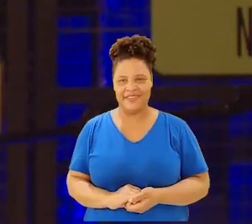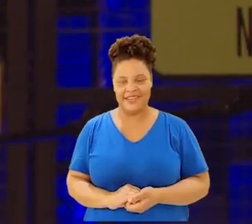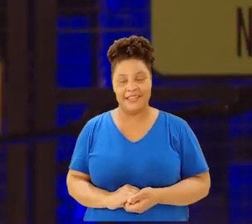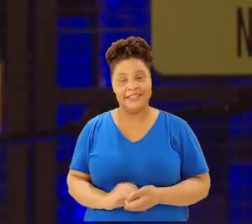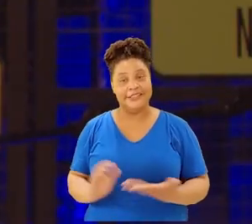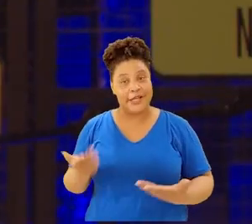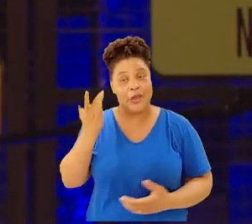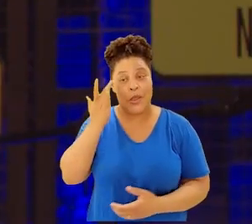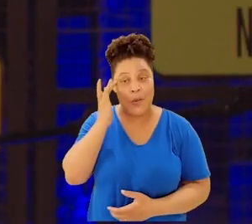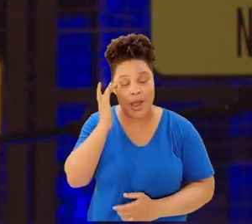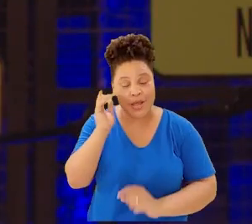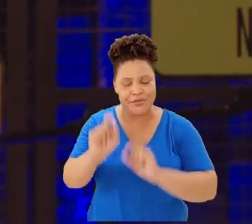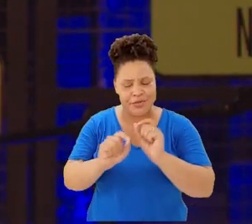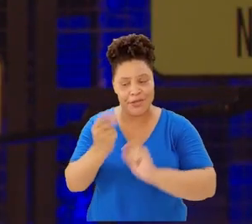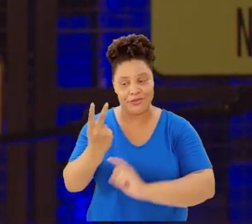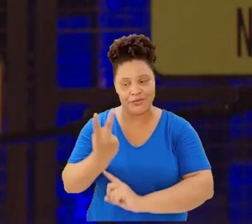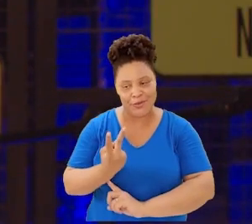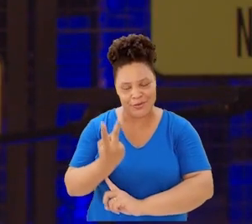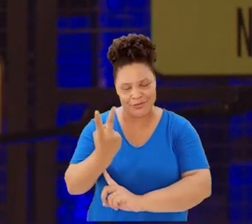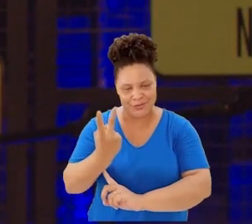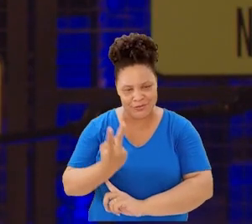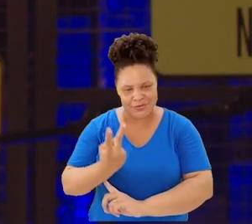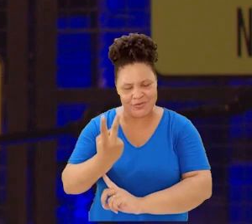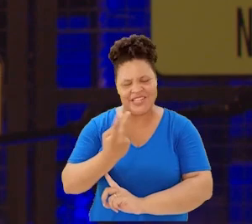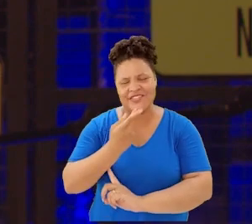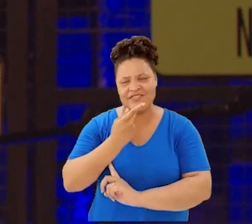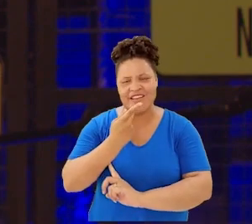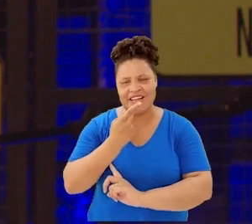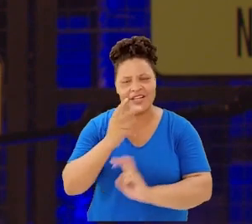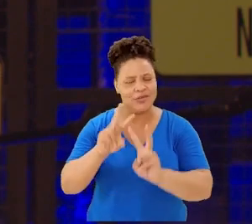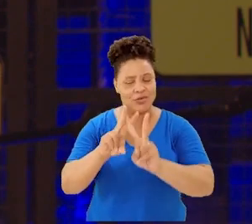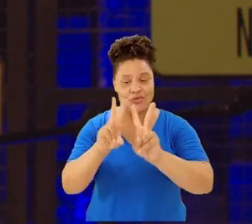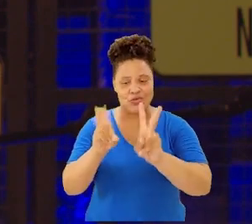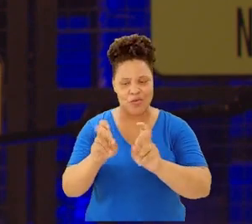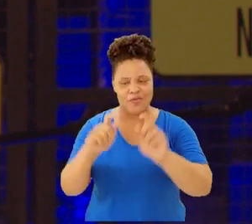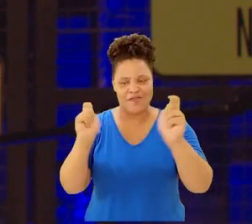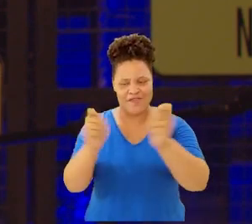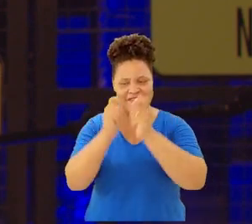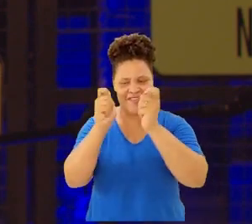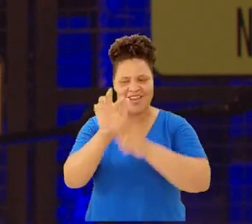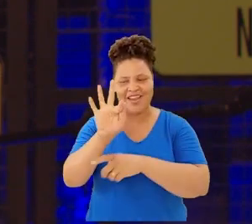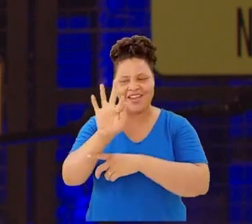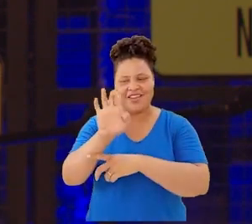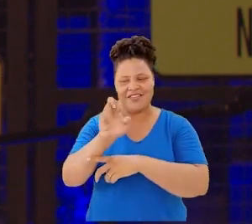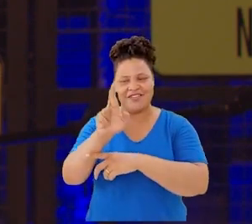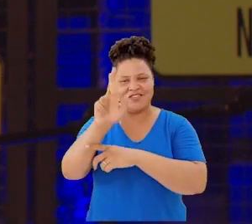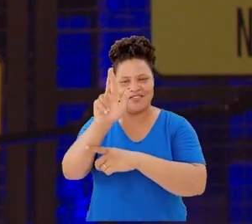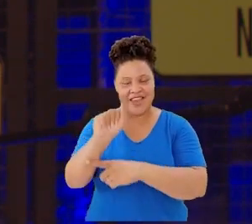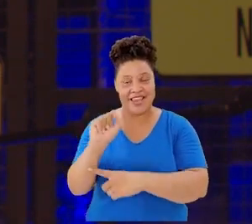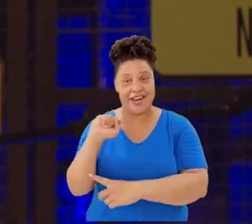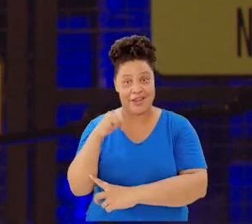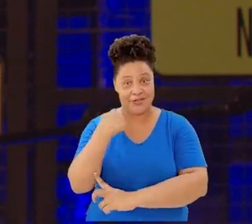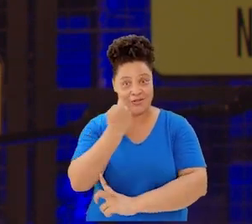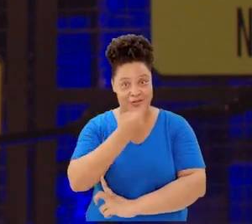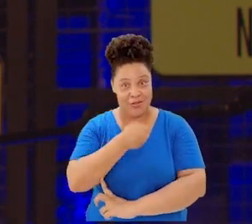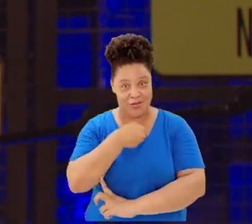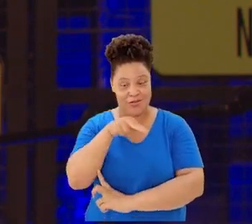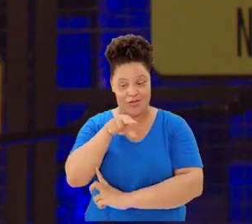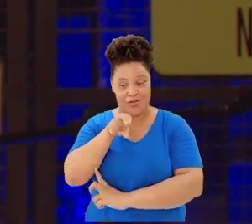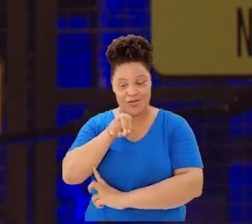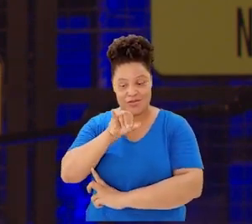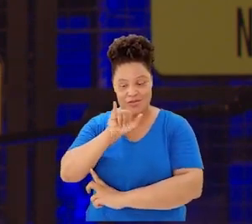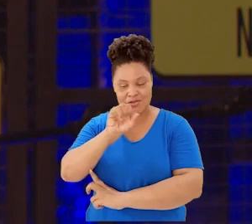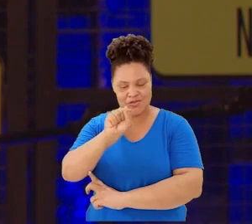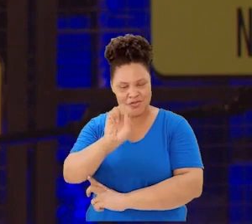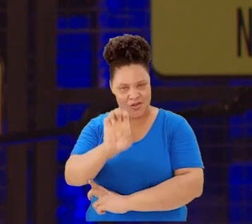Eu acho que para nós duas, falando sobre o Feira Nós e fora palco, a gente aqui e tudo,